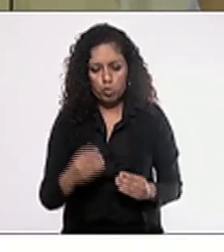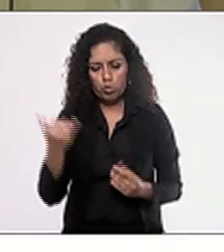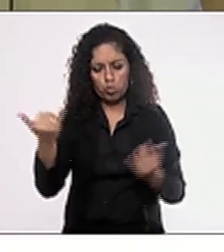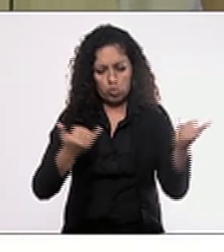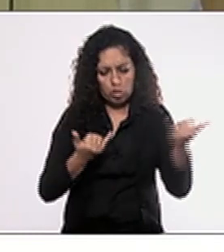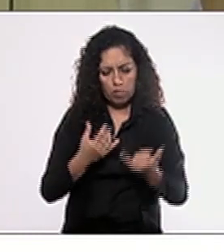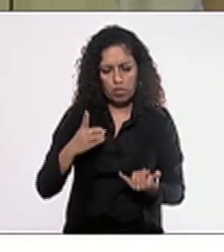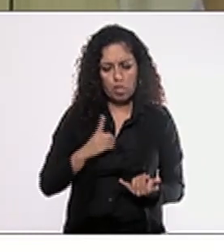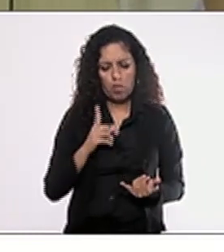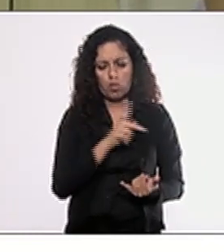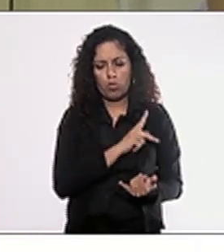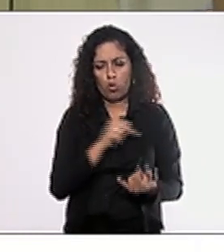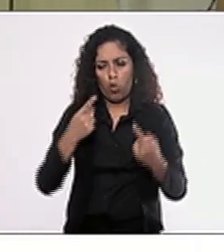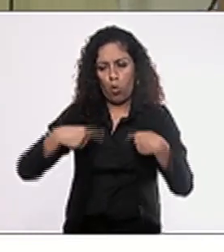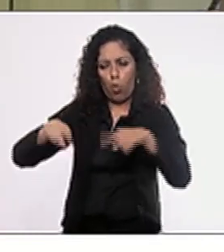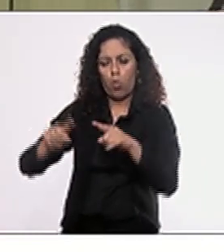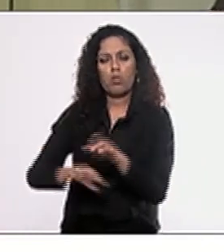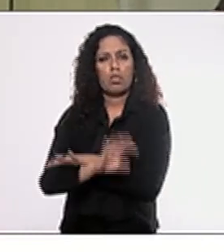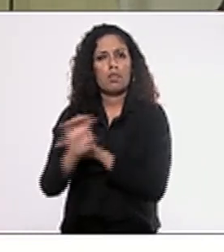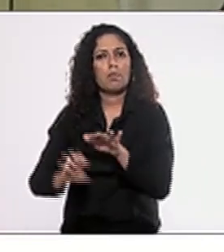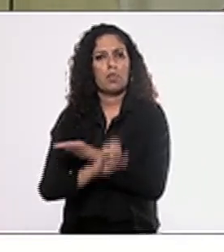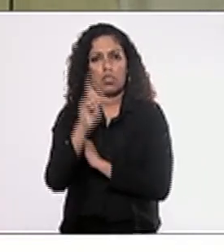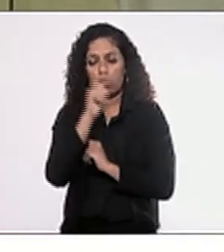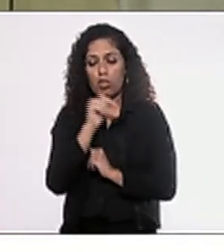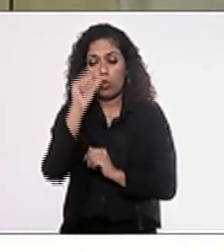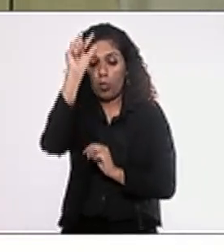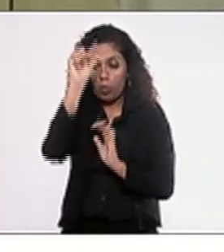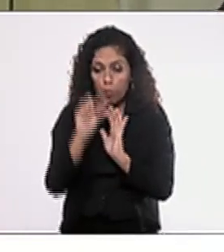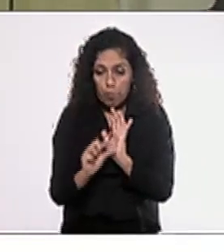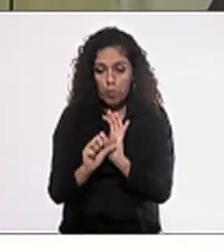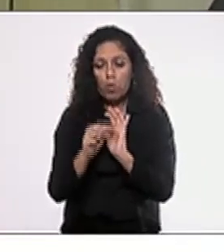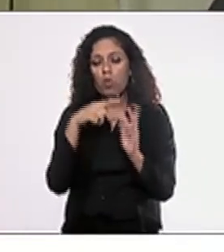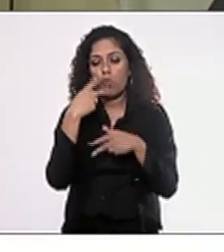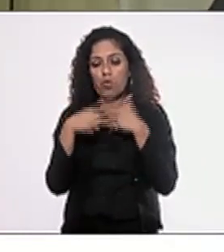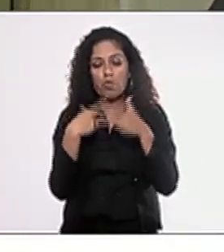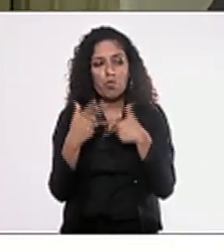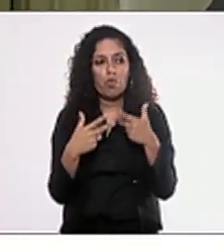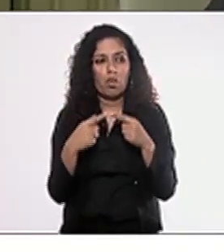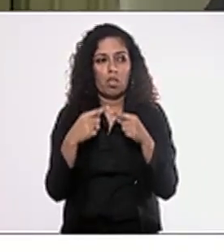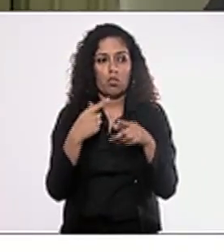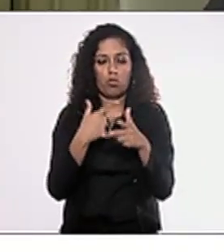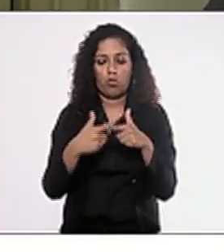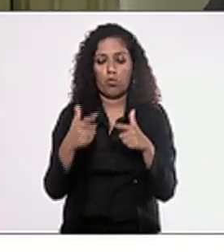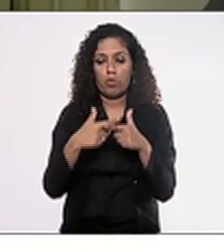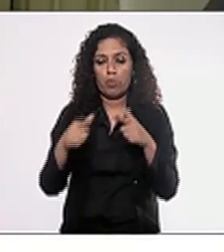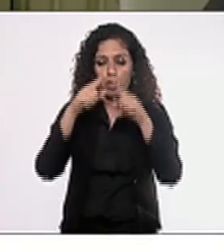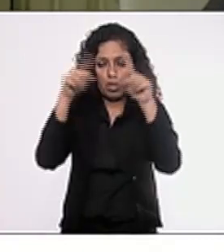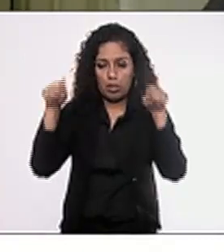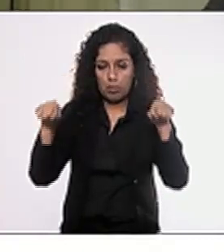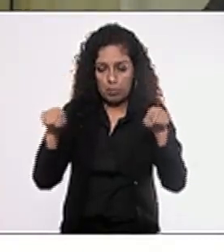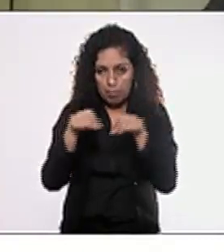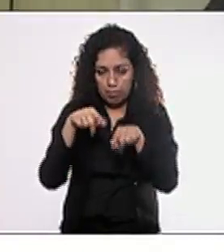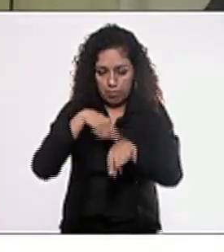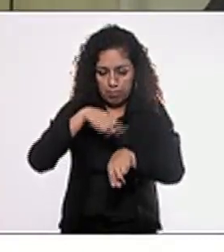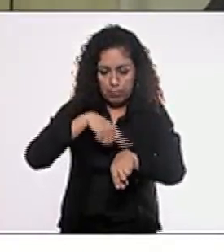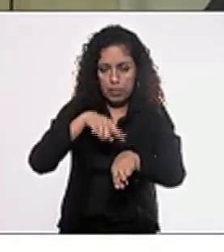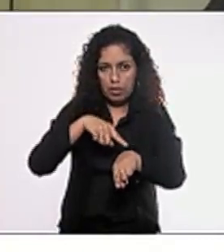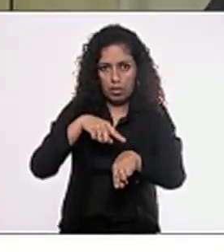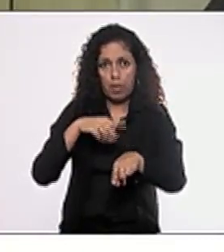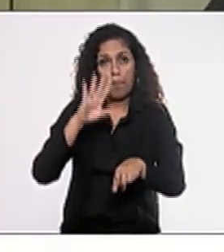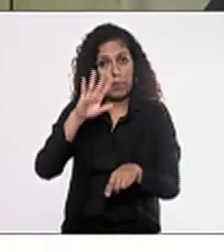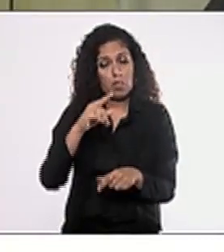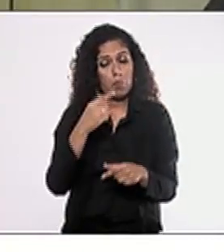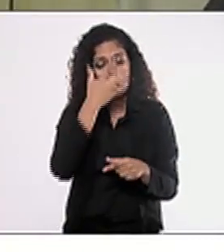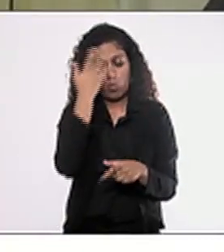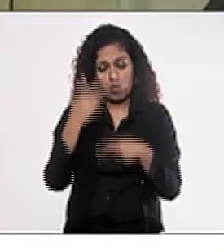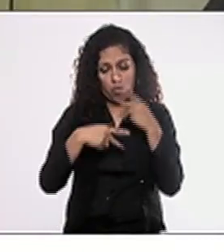propostas contra a SEDAI, como eu disse, a menor parte questiona problemas do hidrômetro. E mesmo dentro dessas que